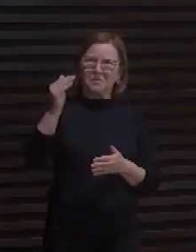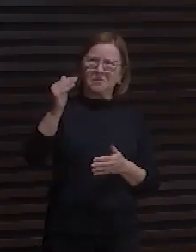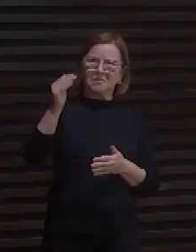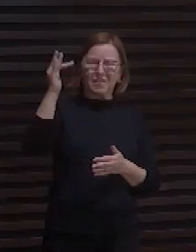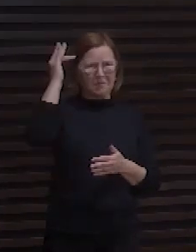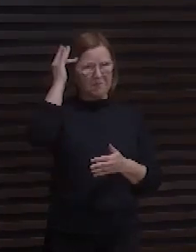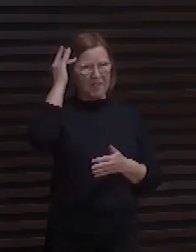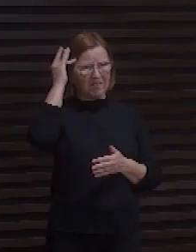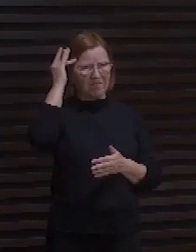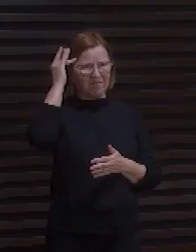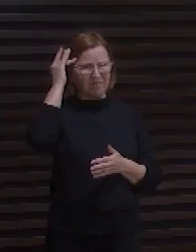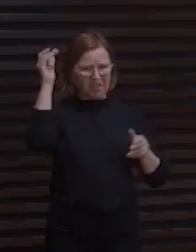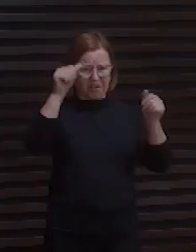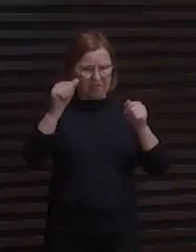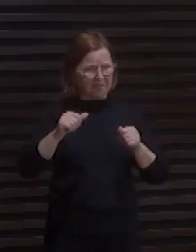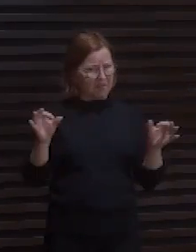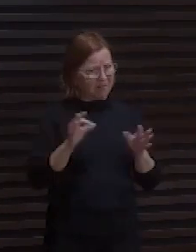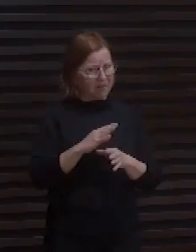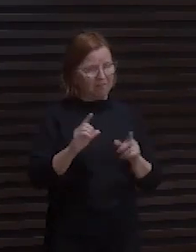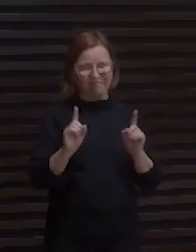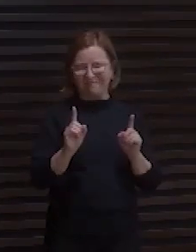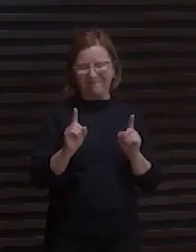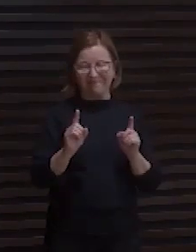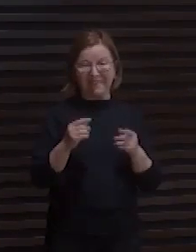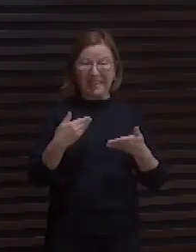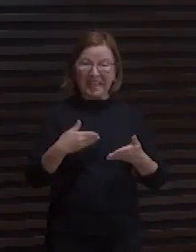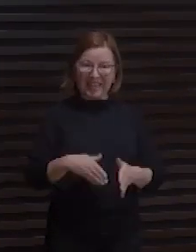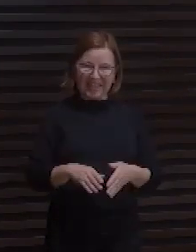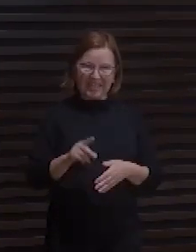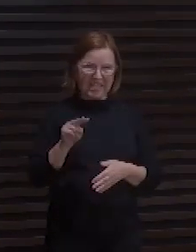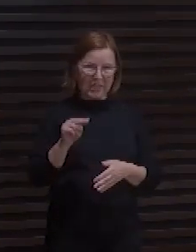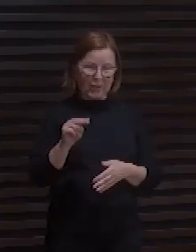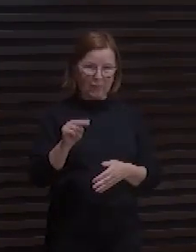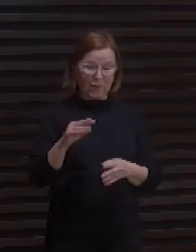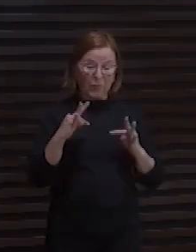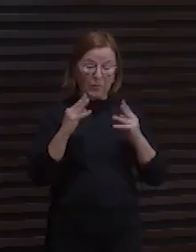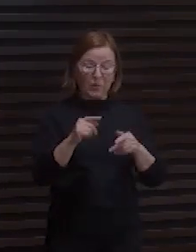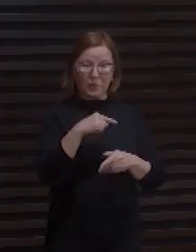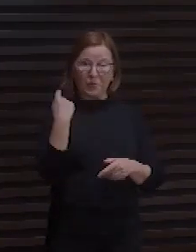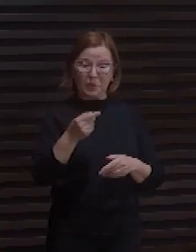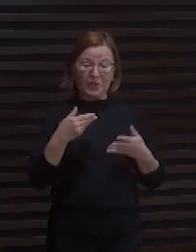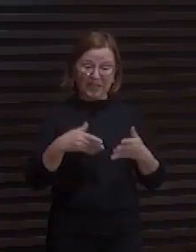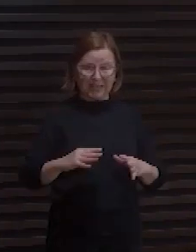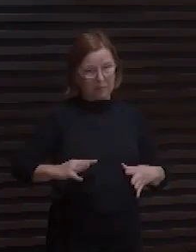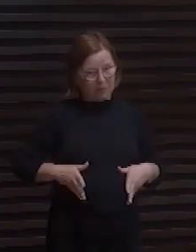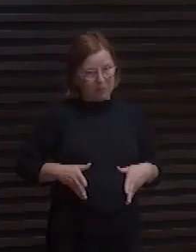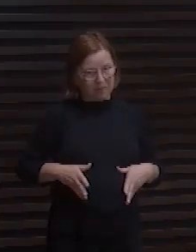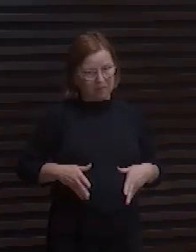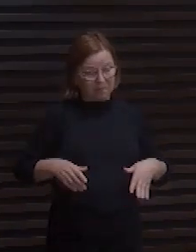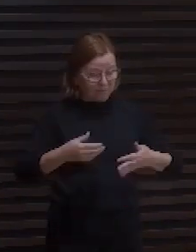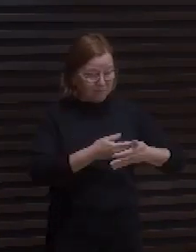formado? Evidente que não, ele nasce como todos nós nascemos biologicamente,